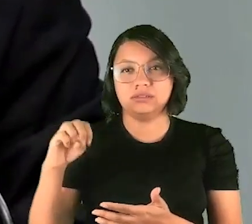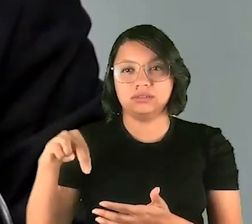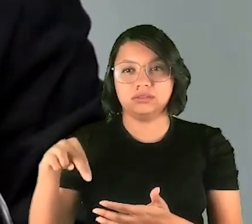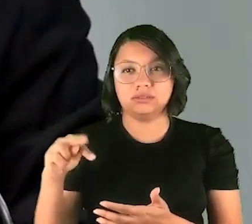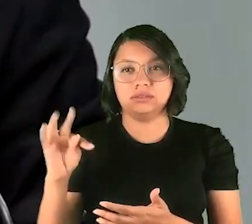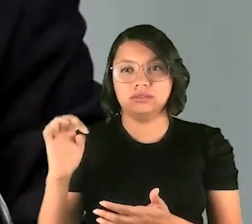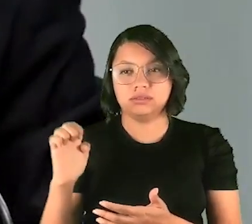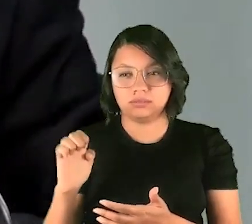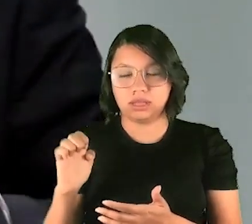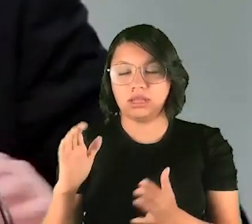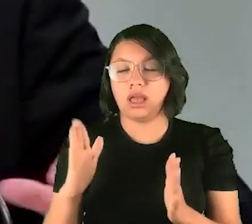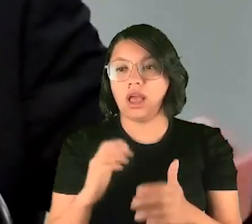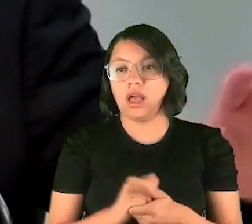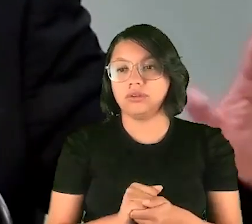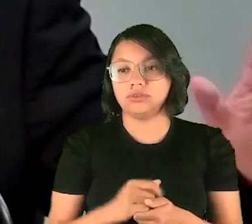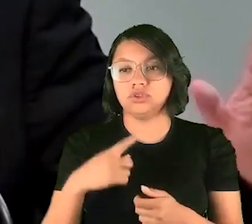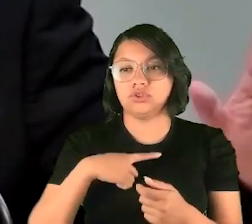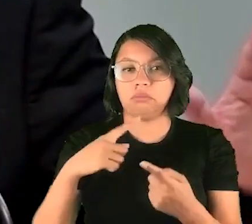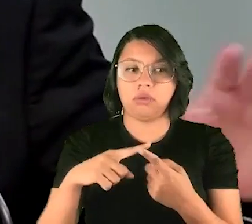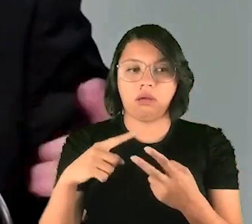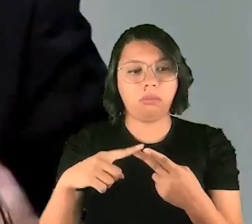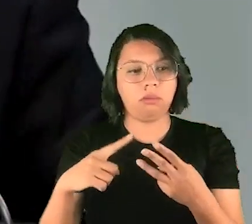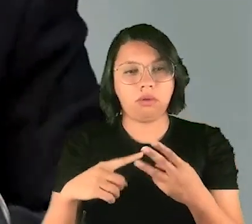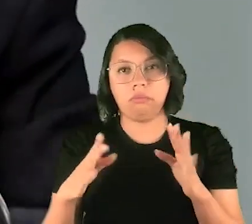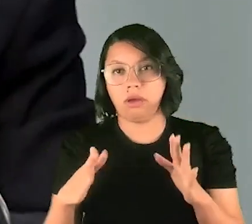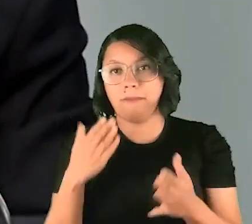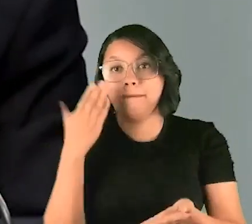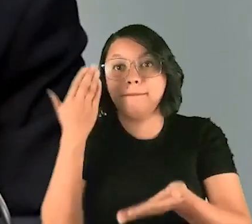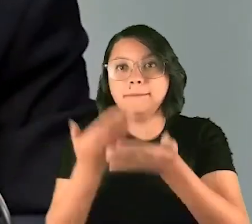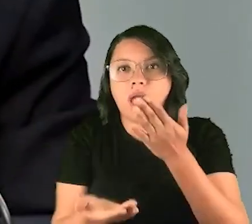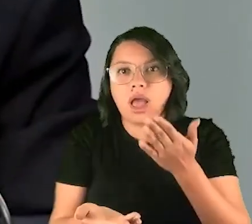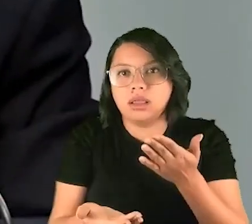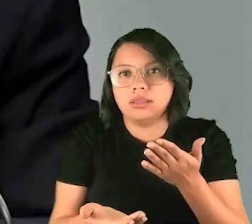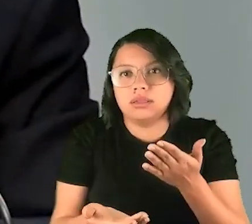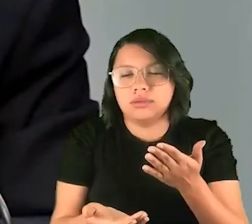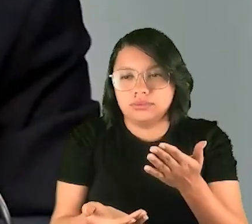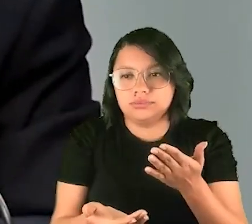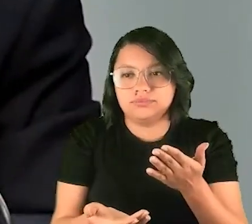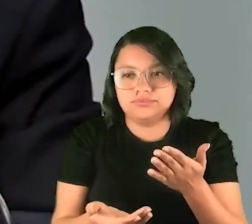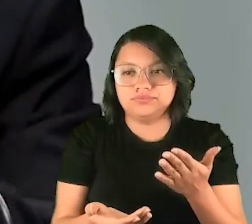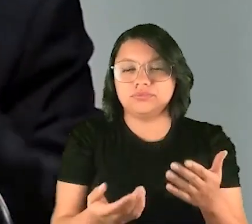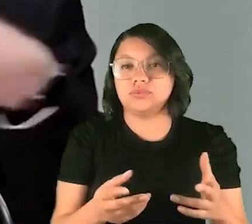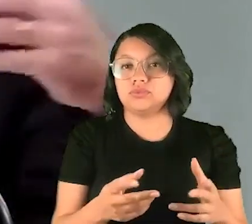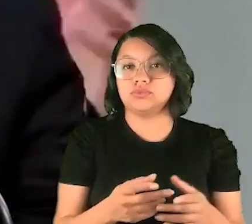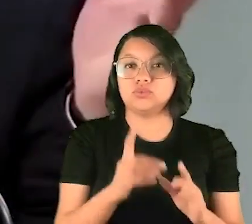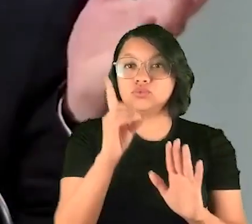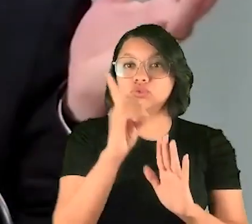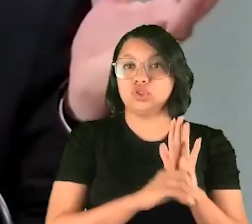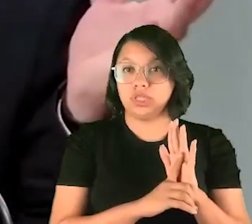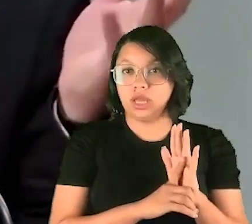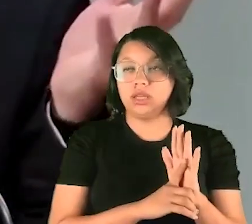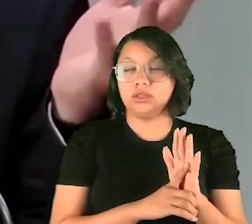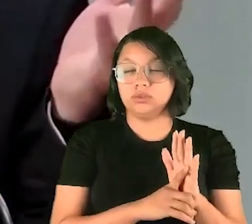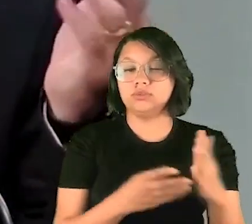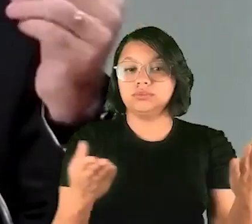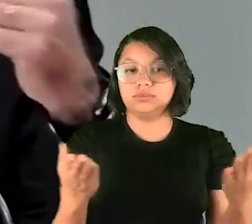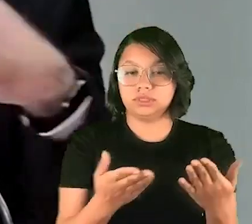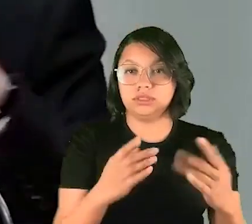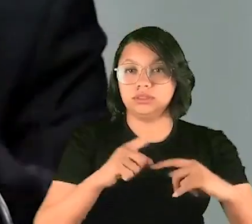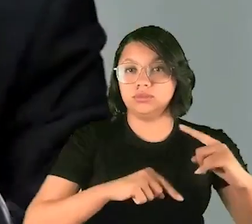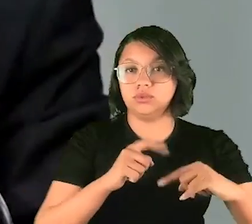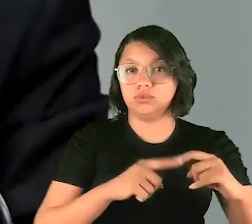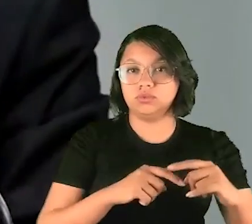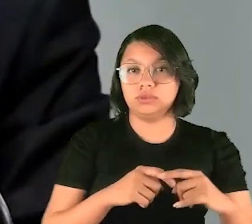ficando sem patentes. As medicações pelas que eles tinham etoposide, paclitaxel, etc., perderam a patente,